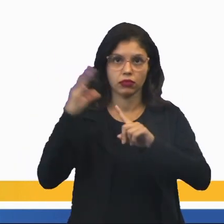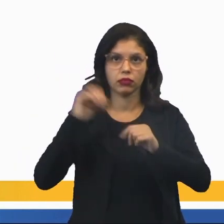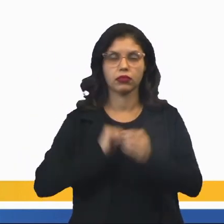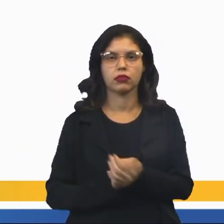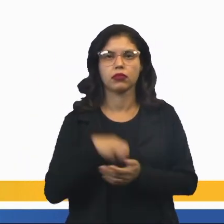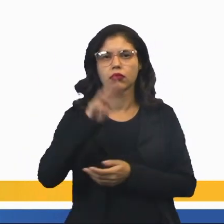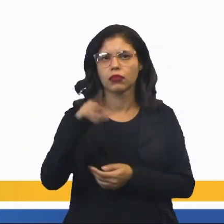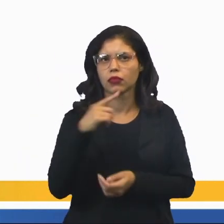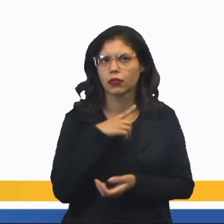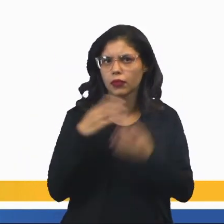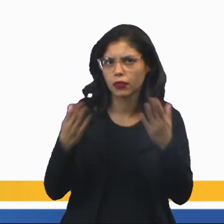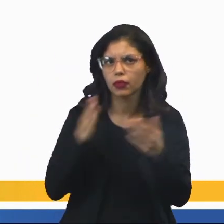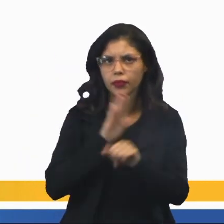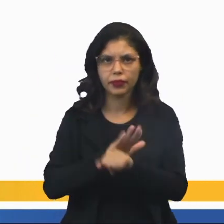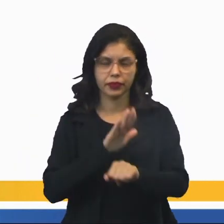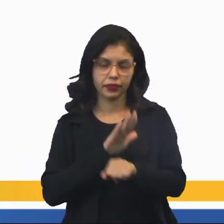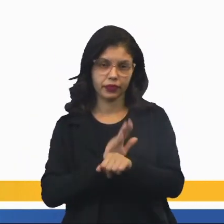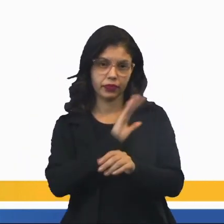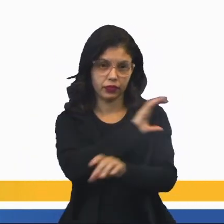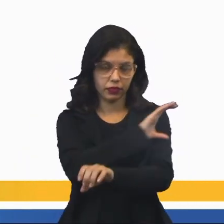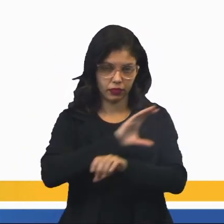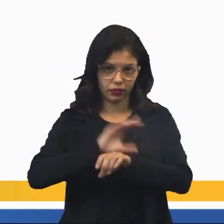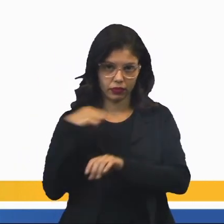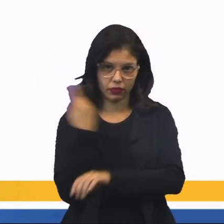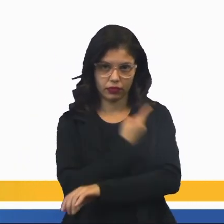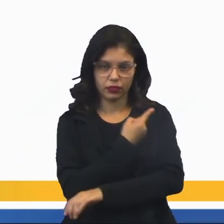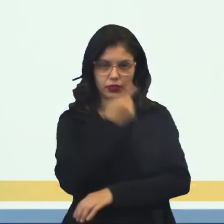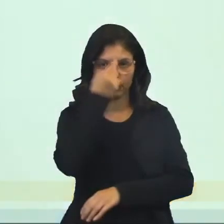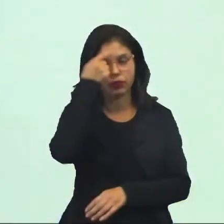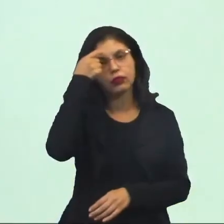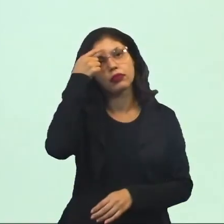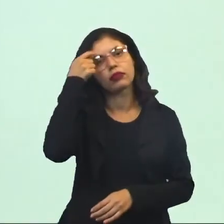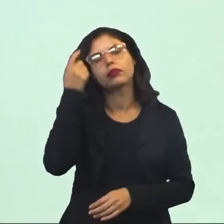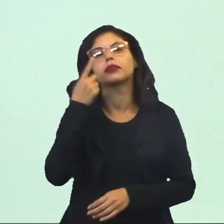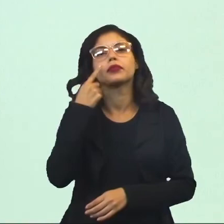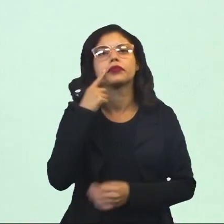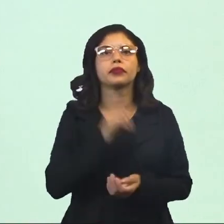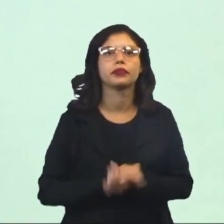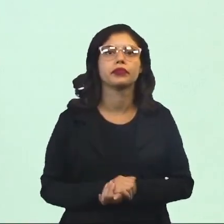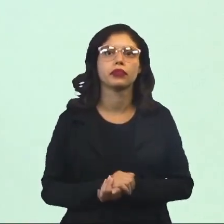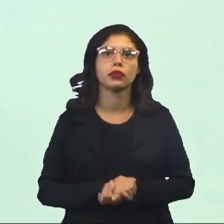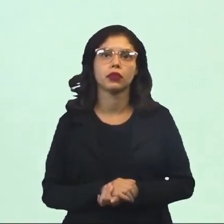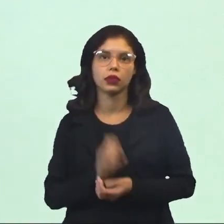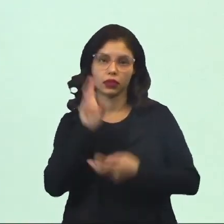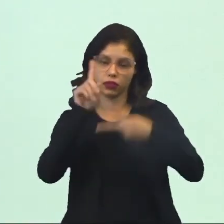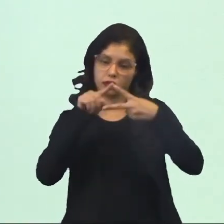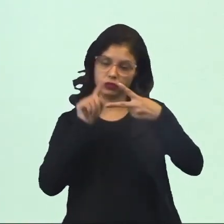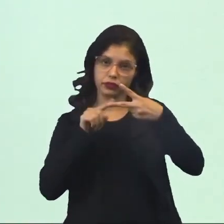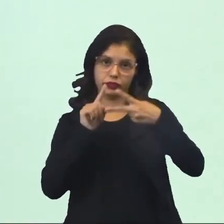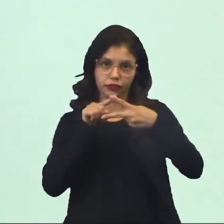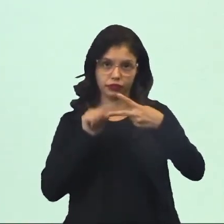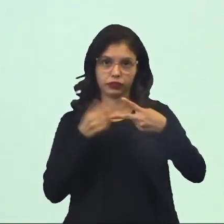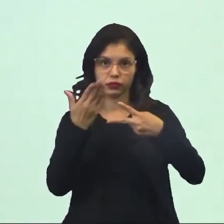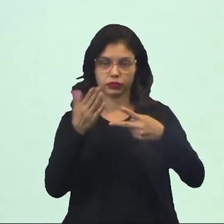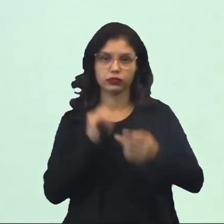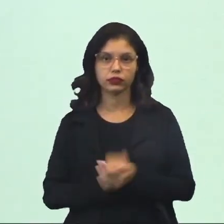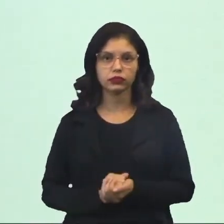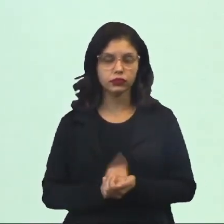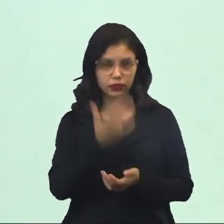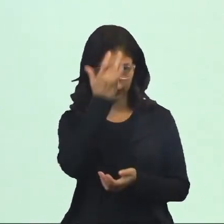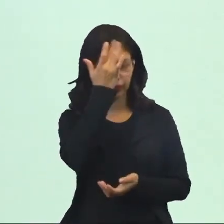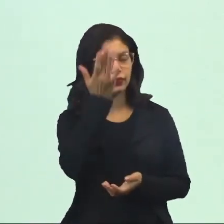influência e de quem foi essa contribuição em nossa cultura. Olha só, eu trouxe aqui somente 2 imagens para vocês e vai